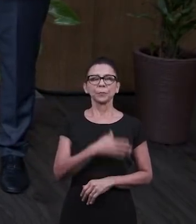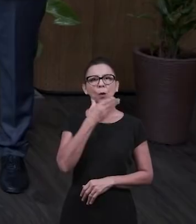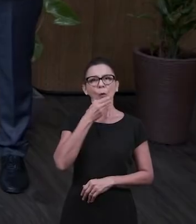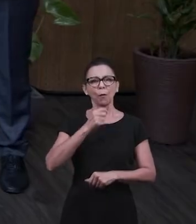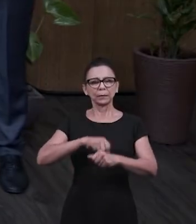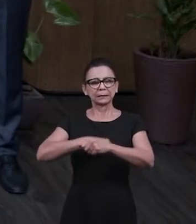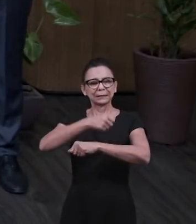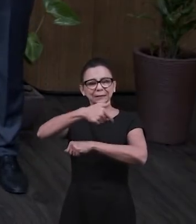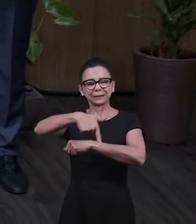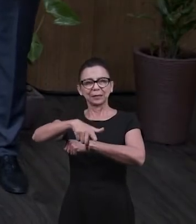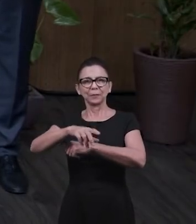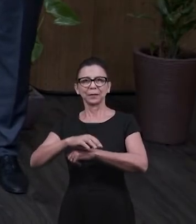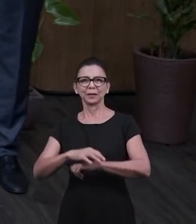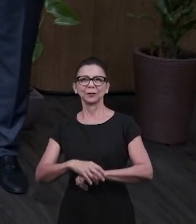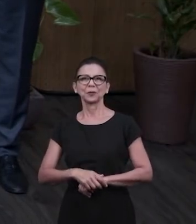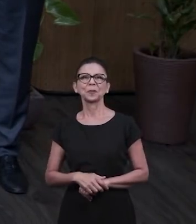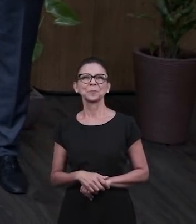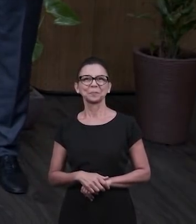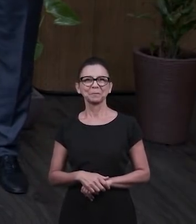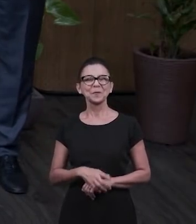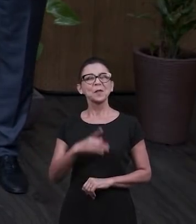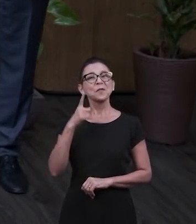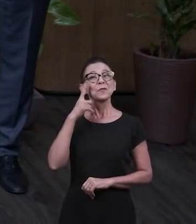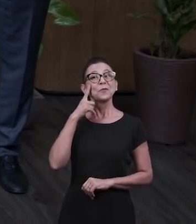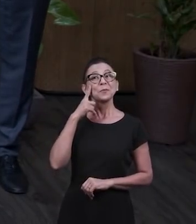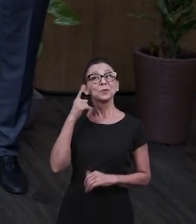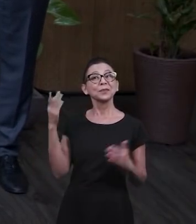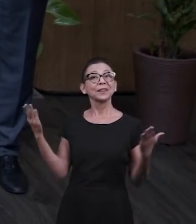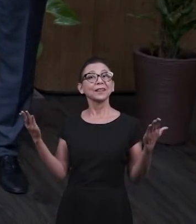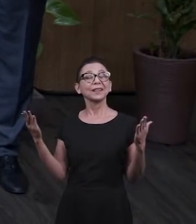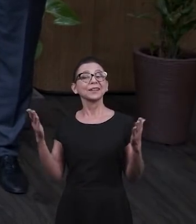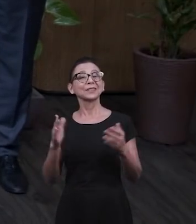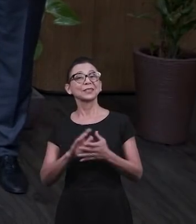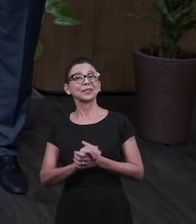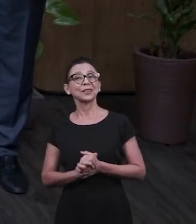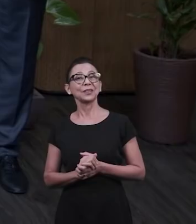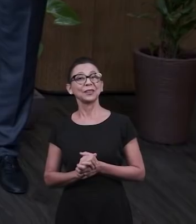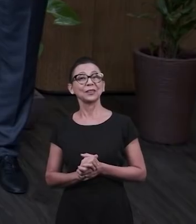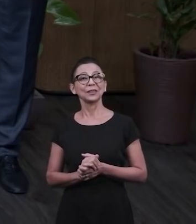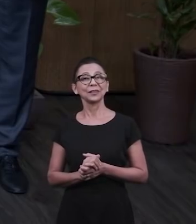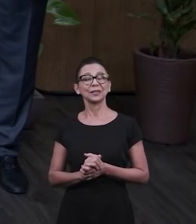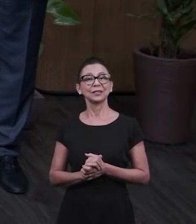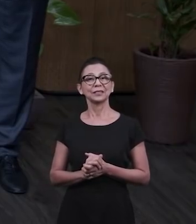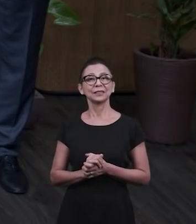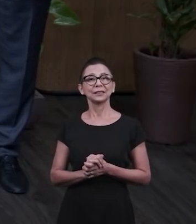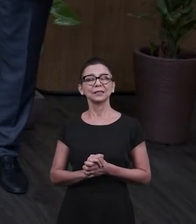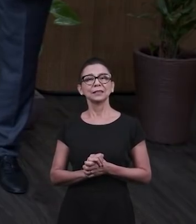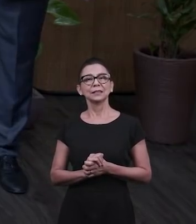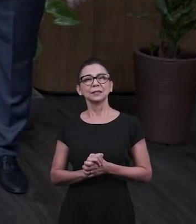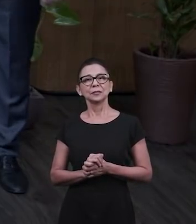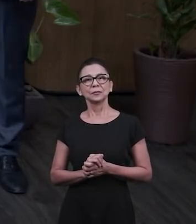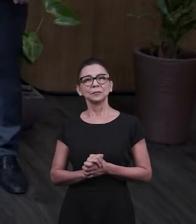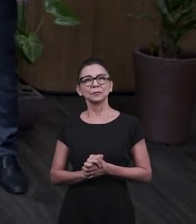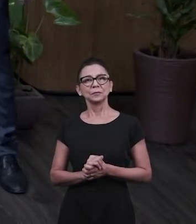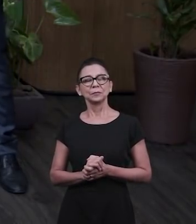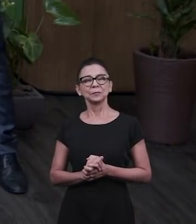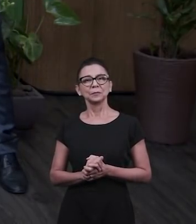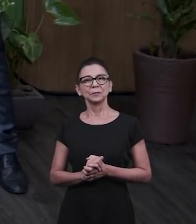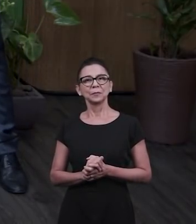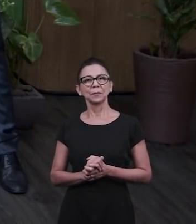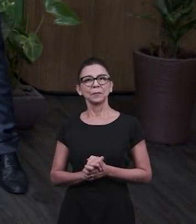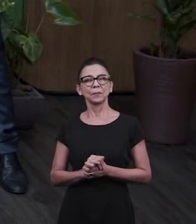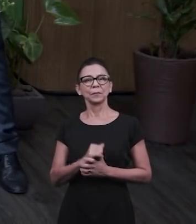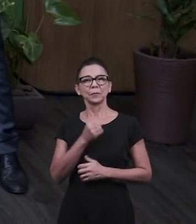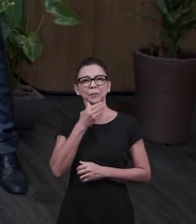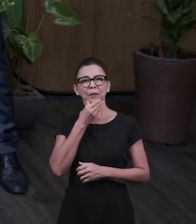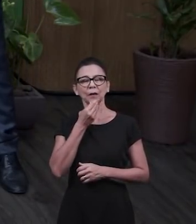agora citar a mensagem que foi mandada por Thaís e Laurentino Galdino, de Campina